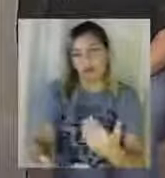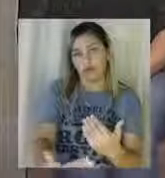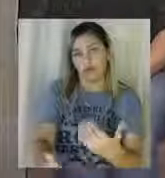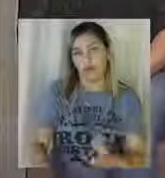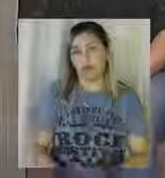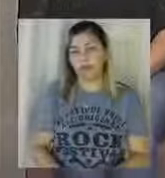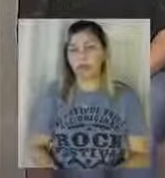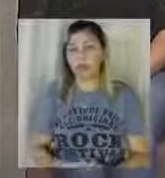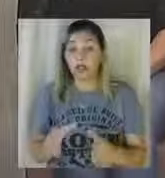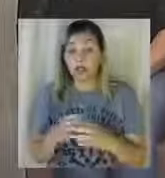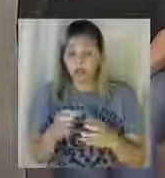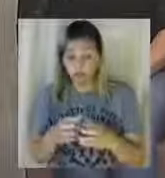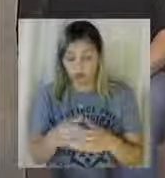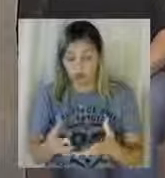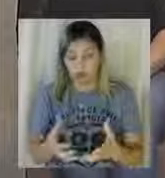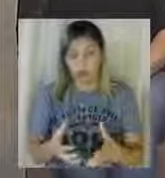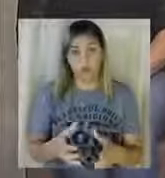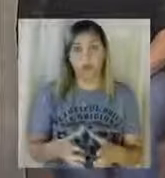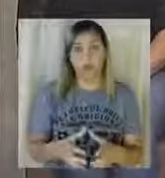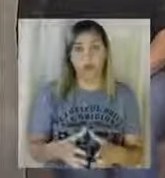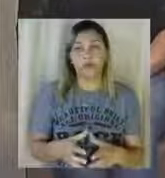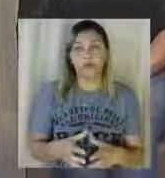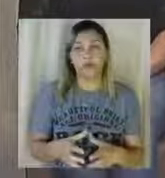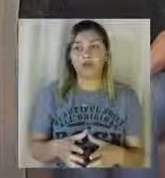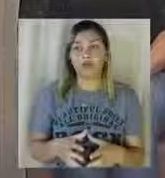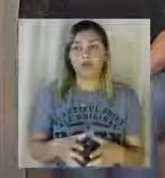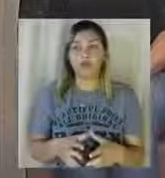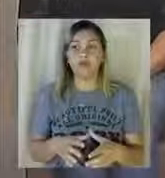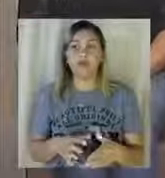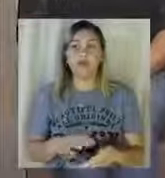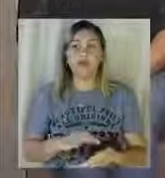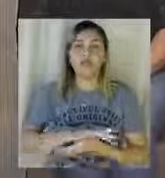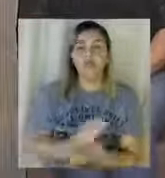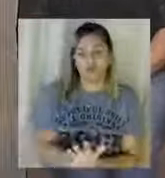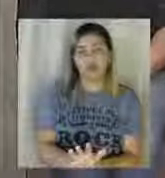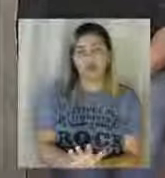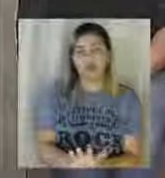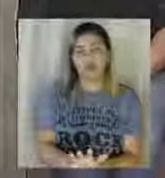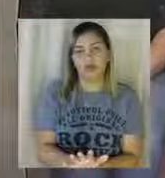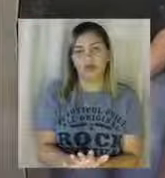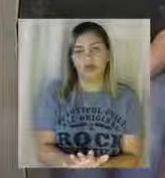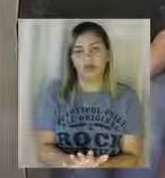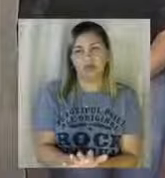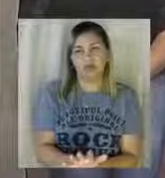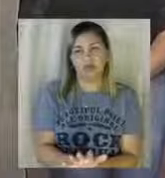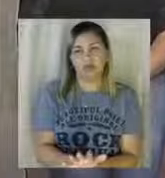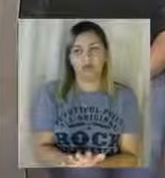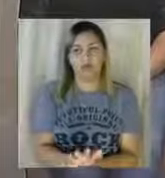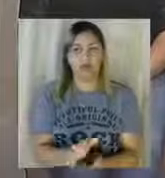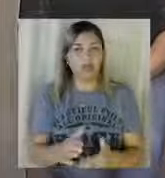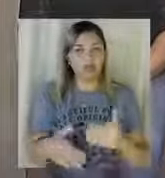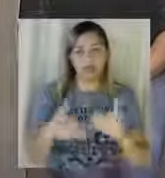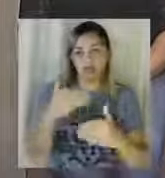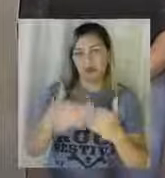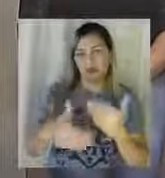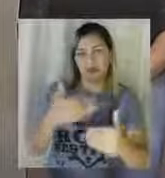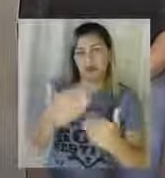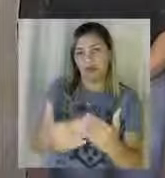O grupo às vezes me rejeitavam. Por quê? A Paloma não é capaz de